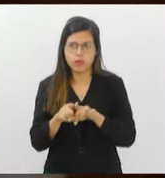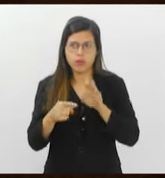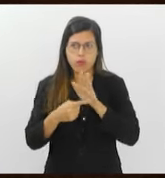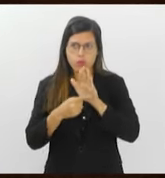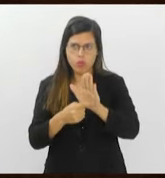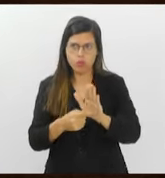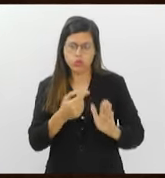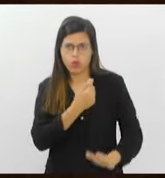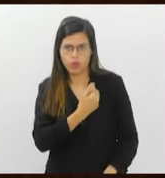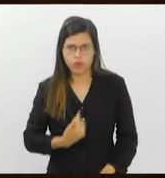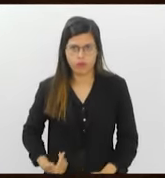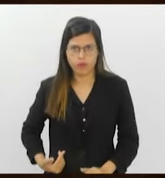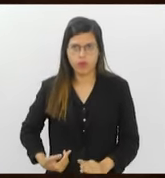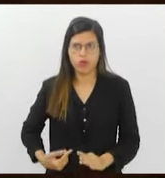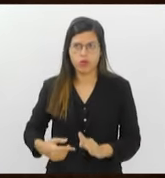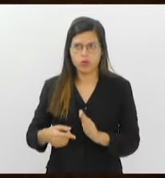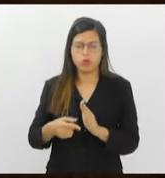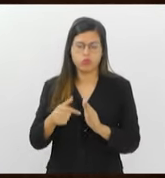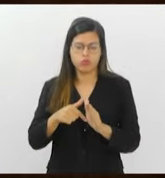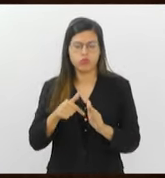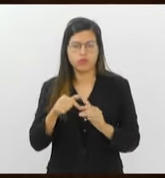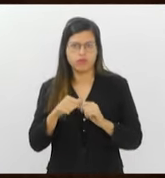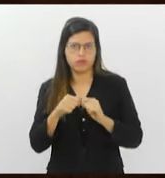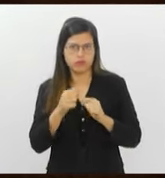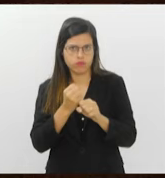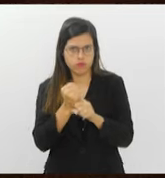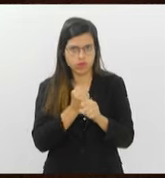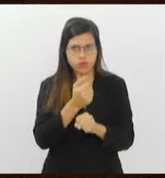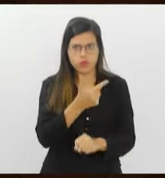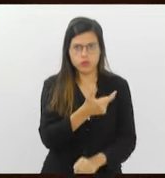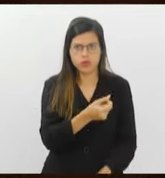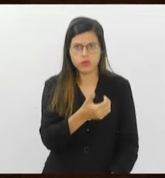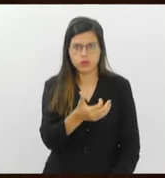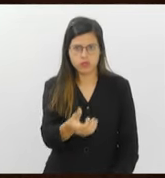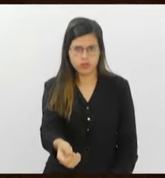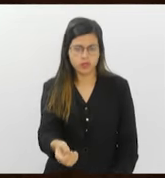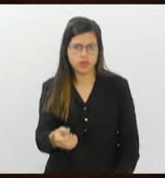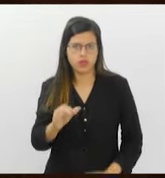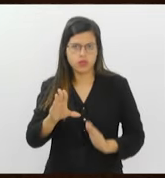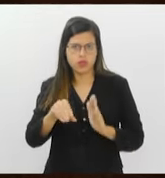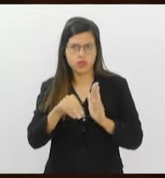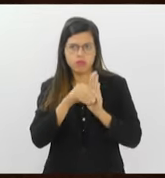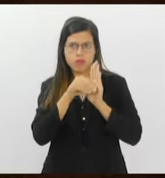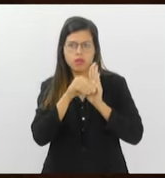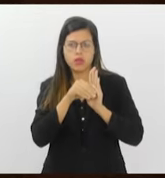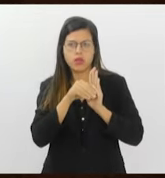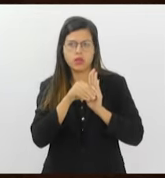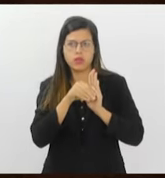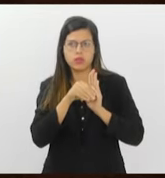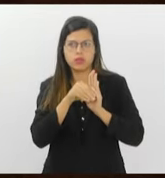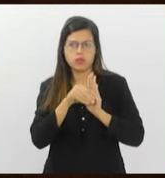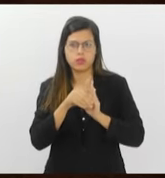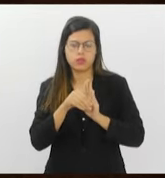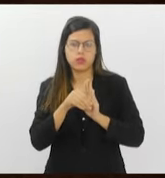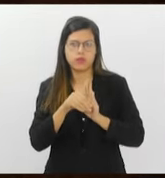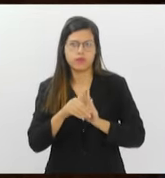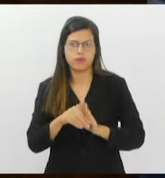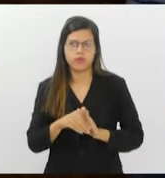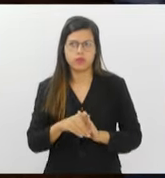fez em antecipar para 2026, acatando a emenda do deputado Luiz Paulo, que é a emenda que prevê...